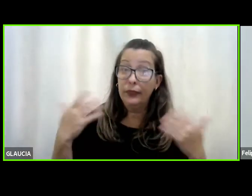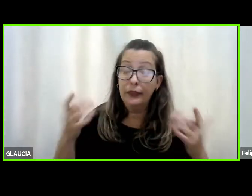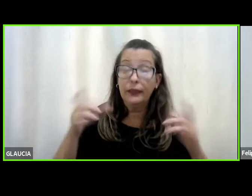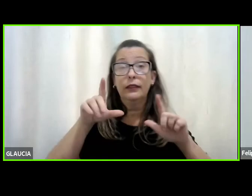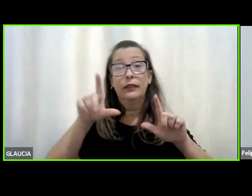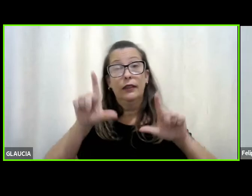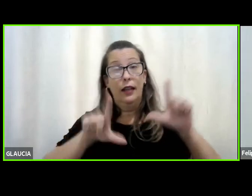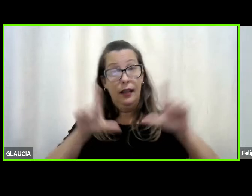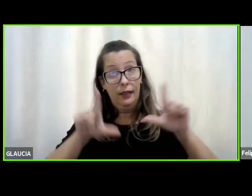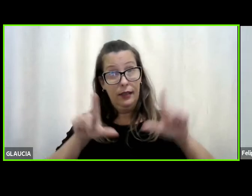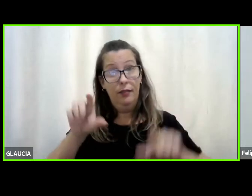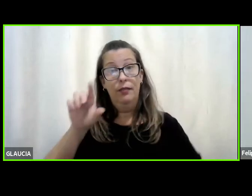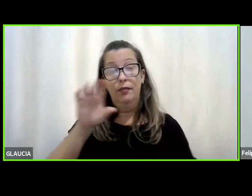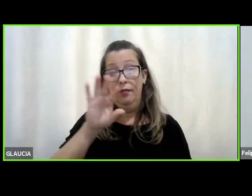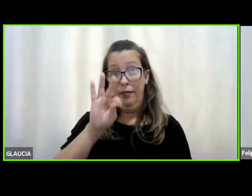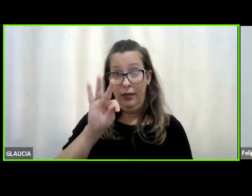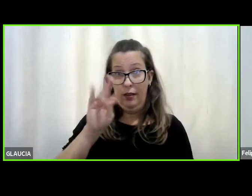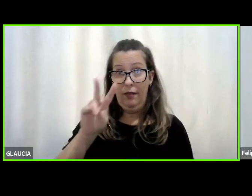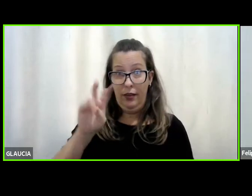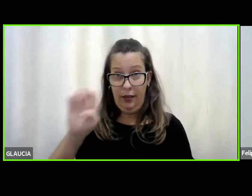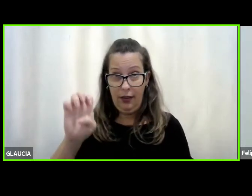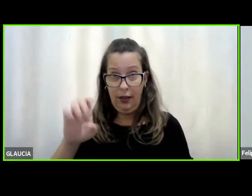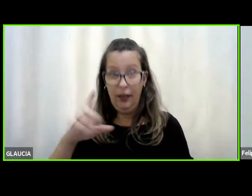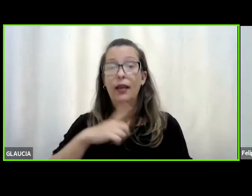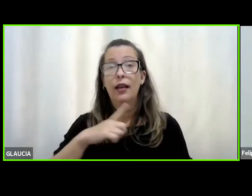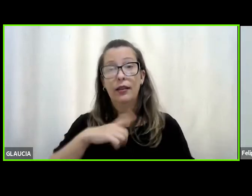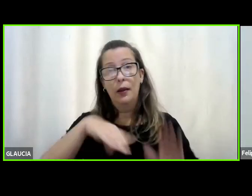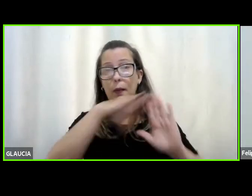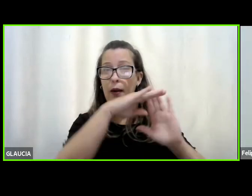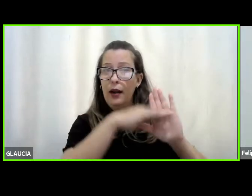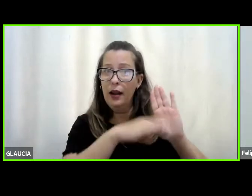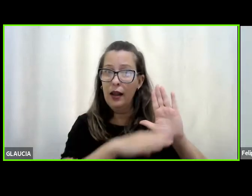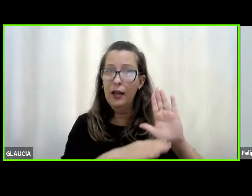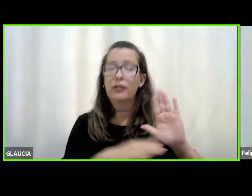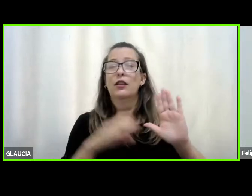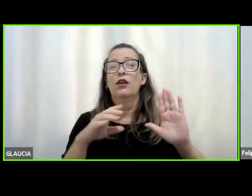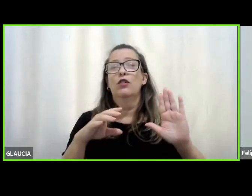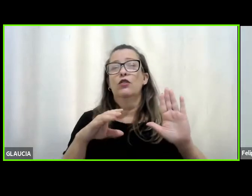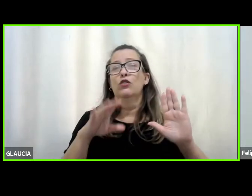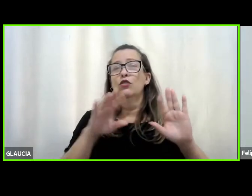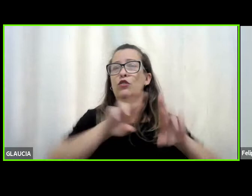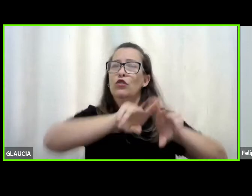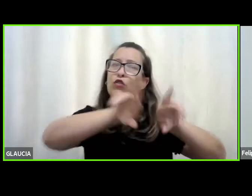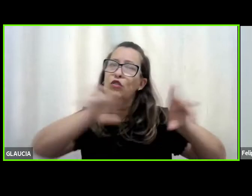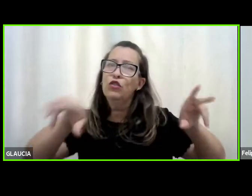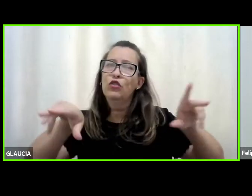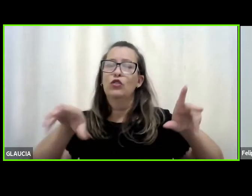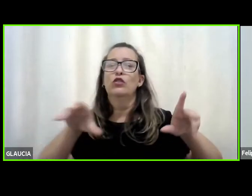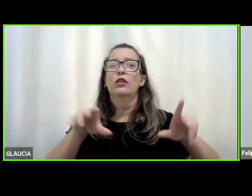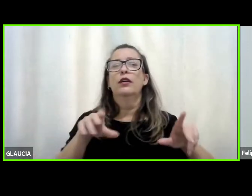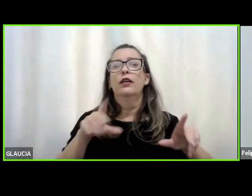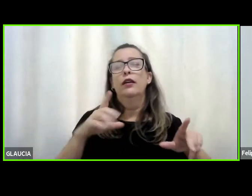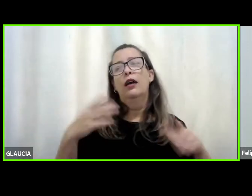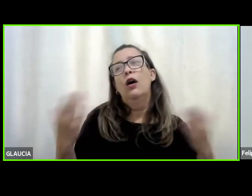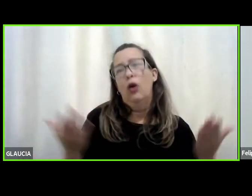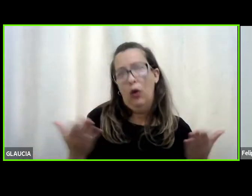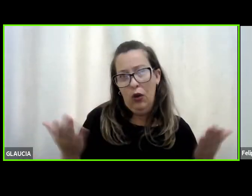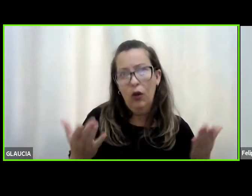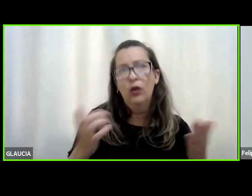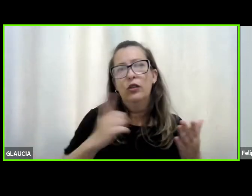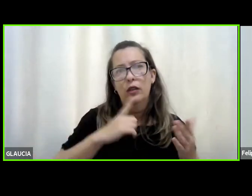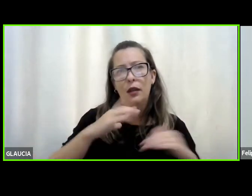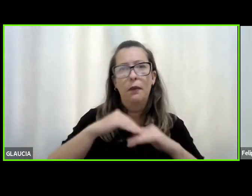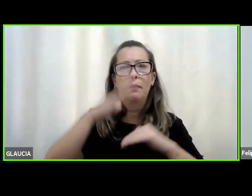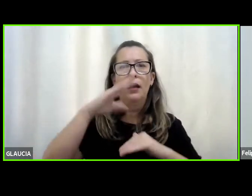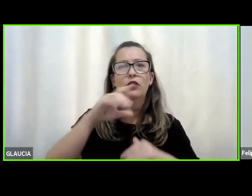uma programação muito mais generalista, né? É uma emissora pública que ela hoje está chegando a mais de 10 milhões